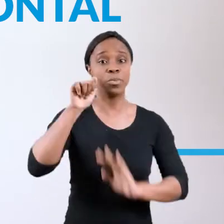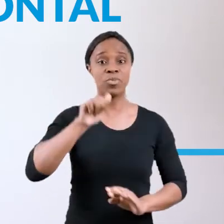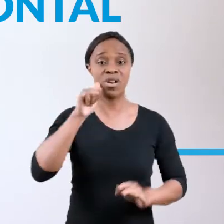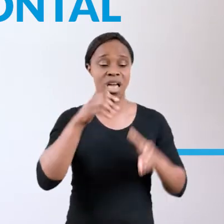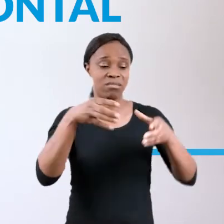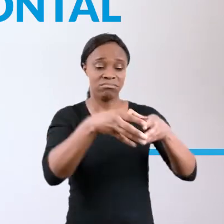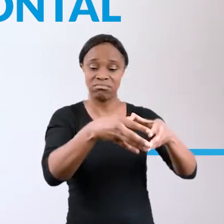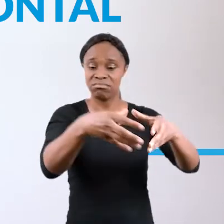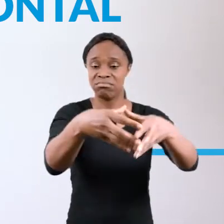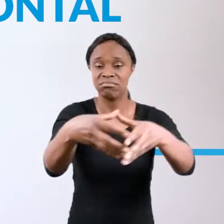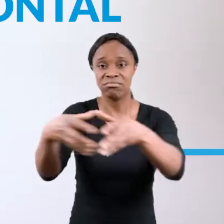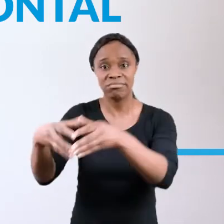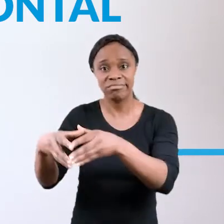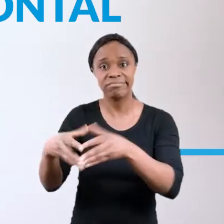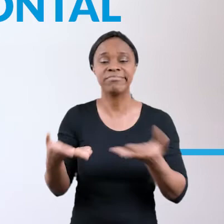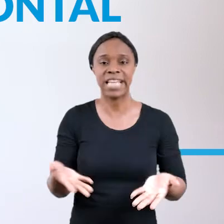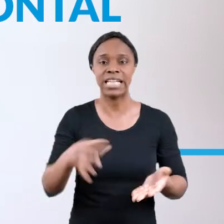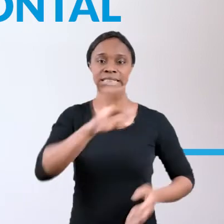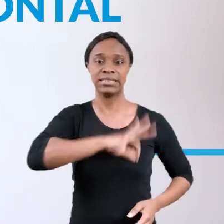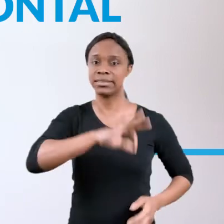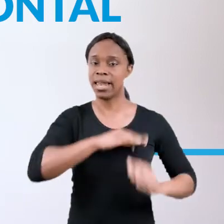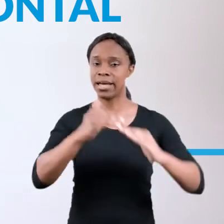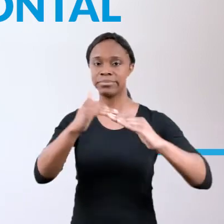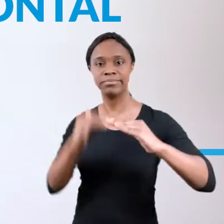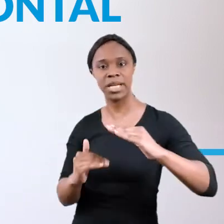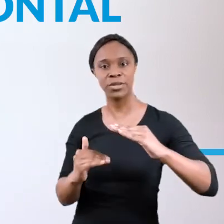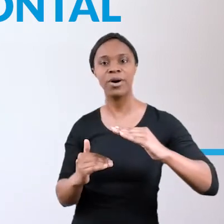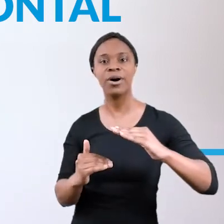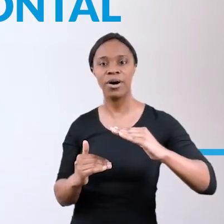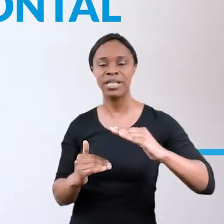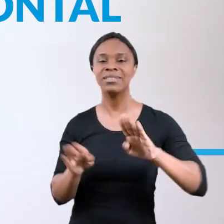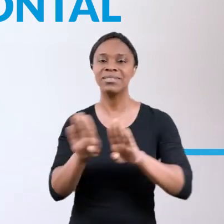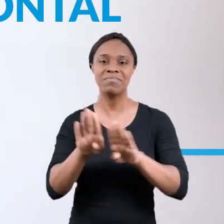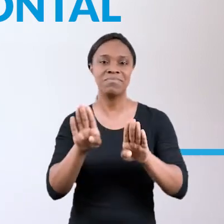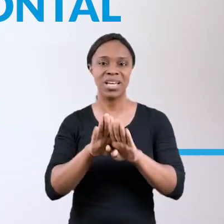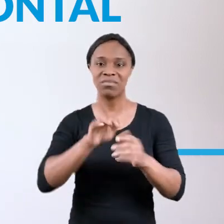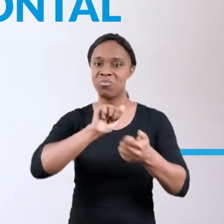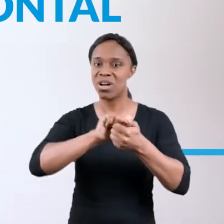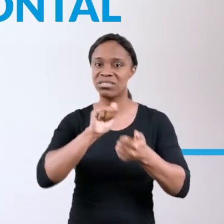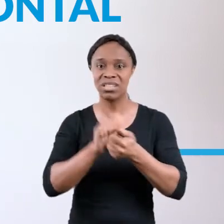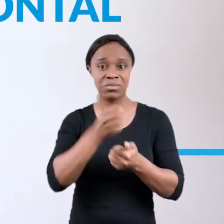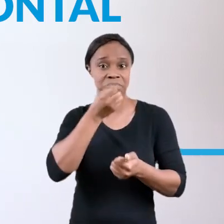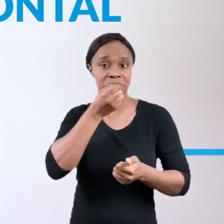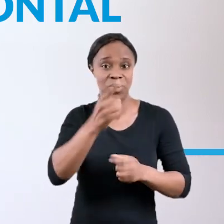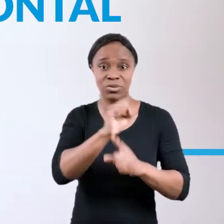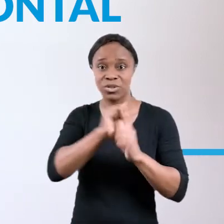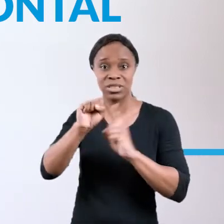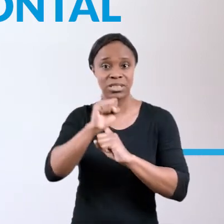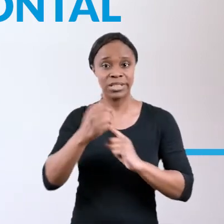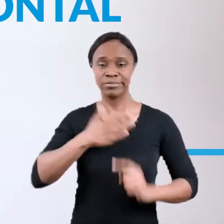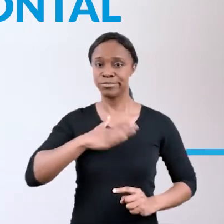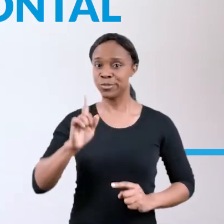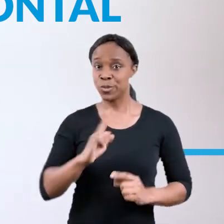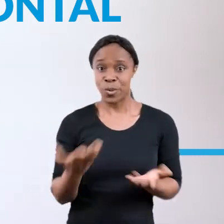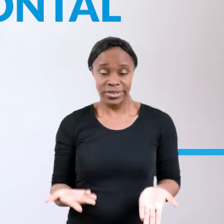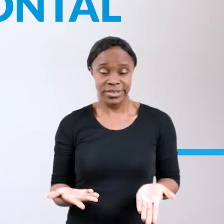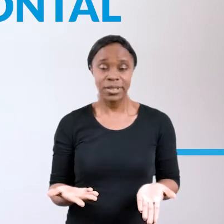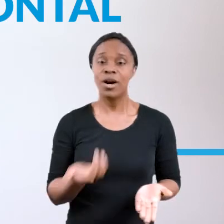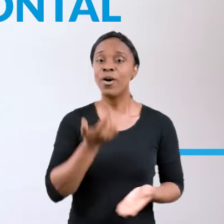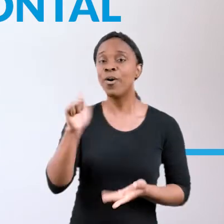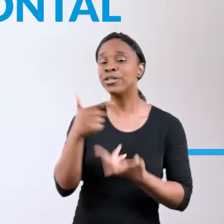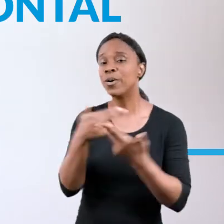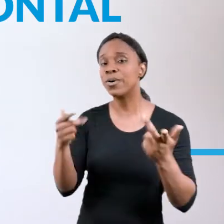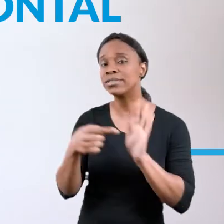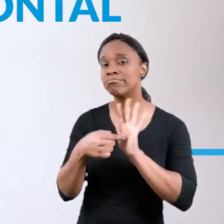e caracterizadas por remunerações mais baixas e de menor prestígio social. Outra realidade que fica clara